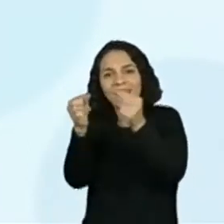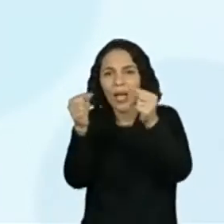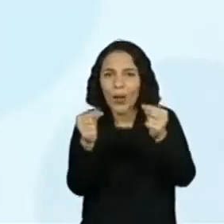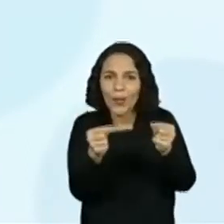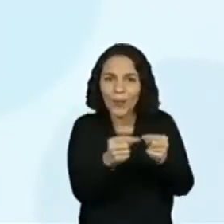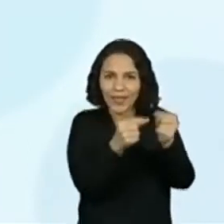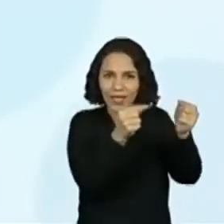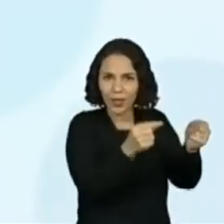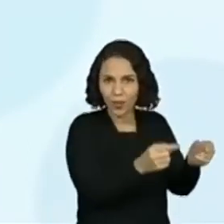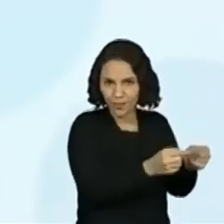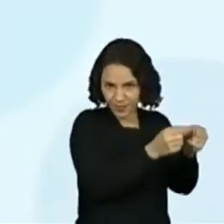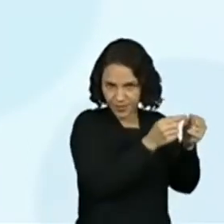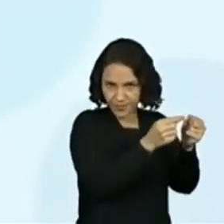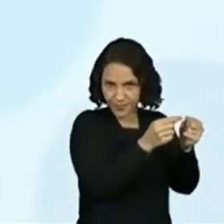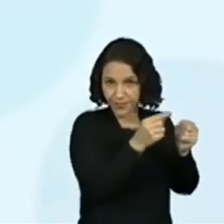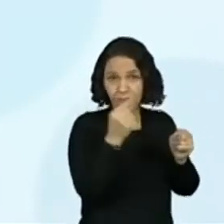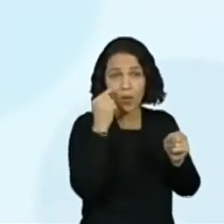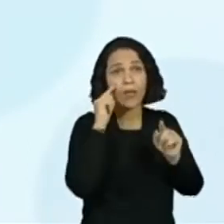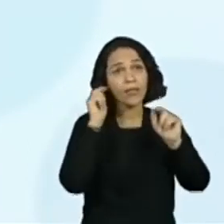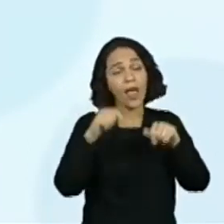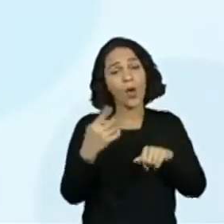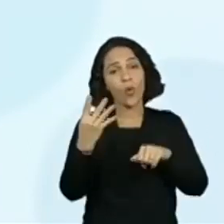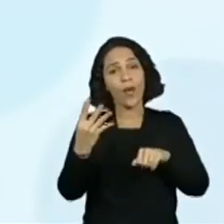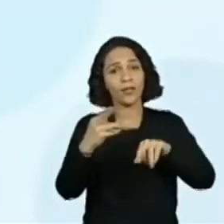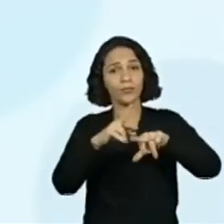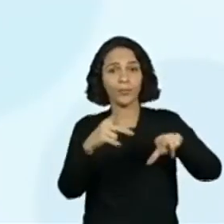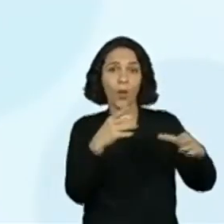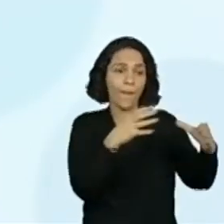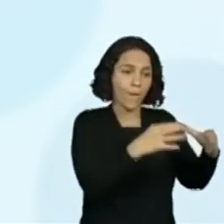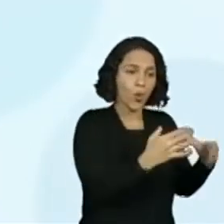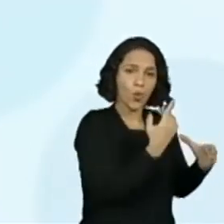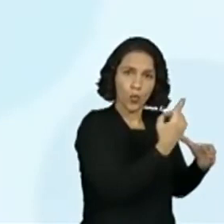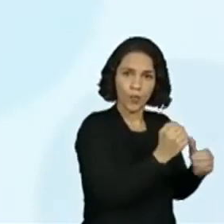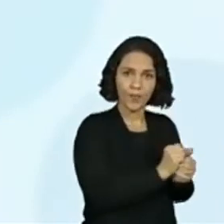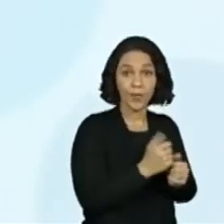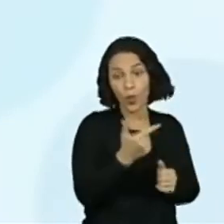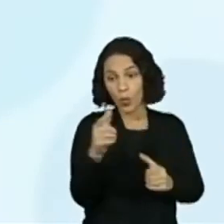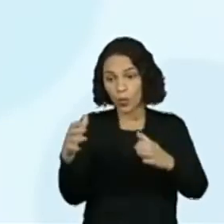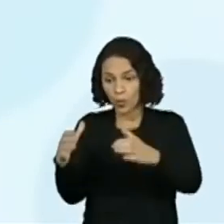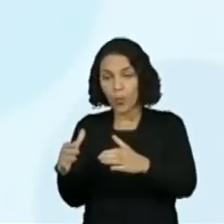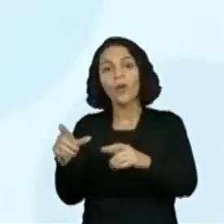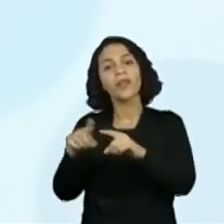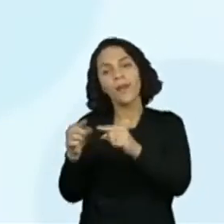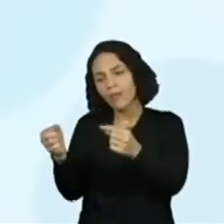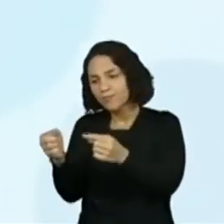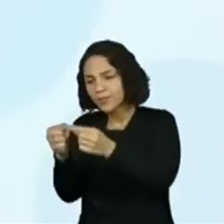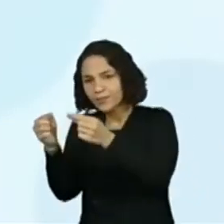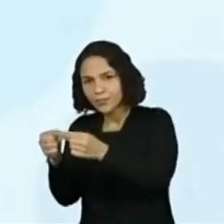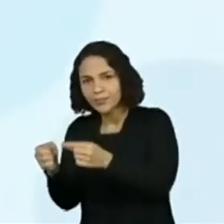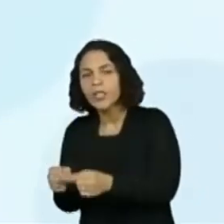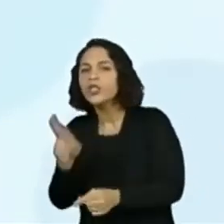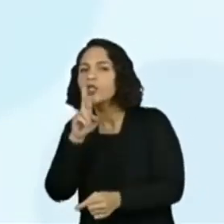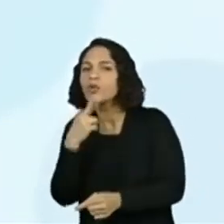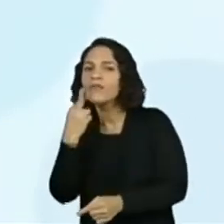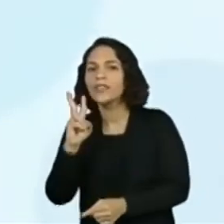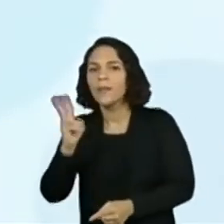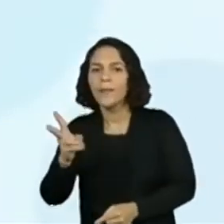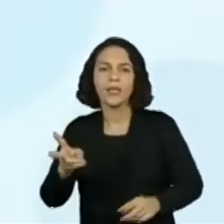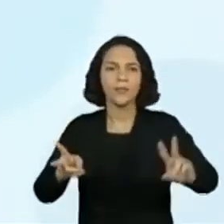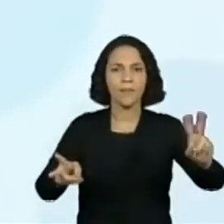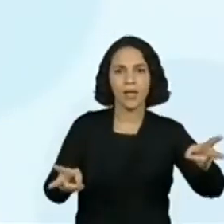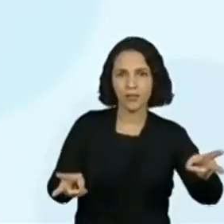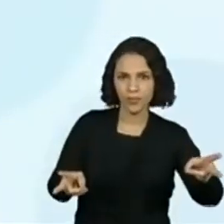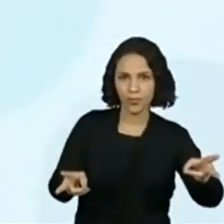obtive 4 possibilidades com um bolo, 4 possibilidades com outro bolo e com os mesmos sabores de sorvete. Então, isso. Na